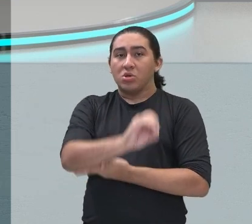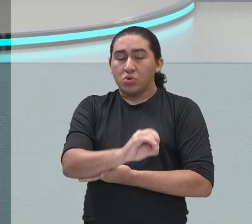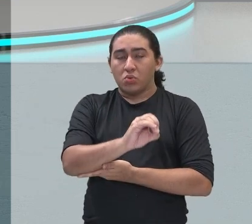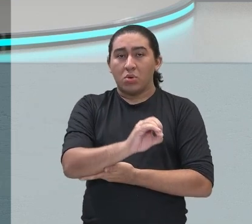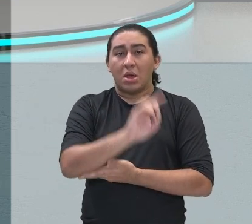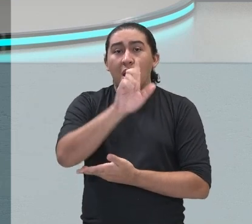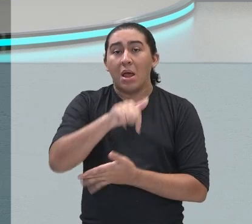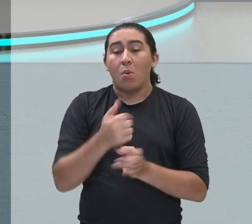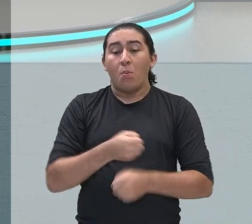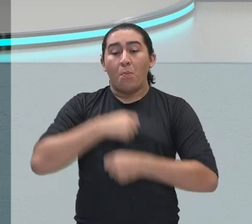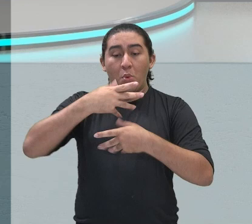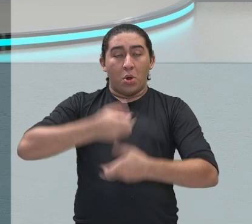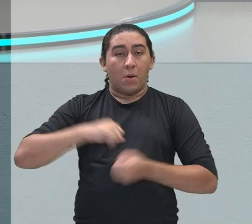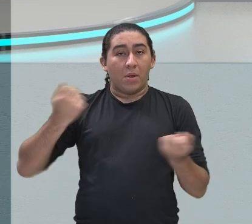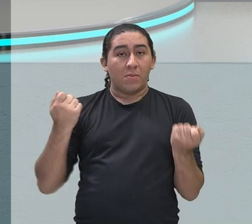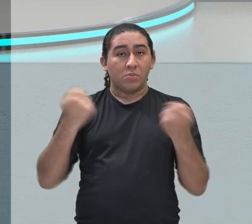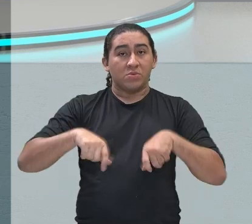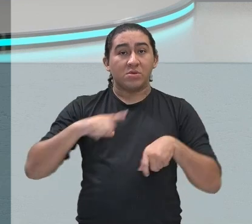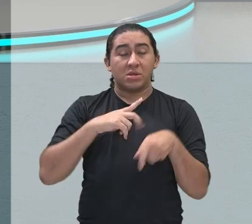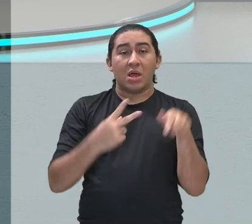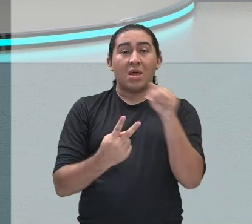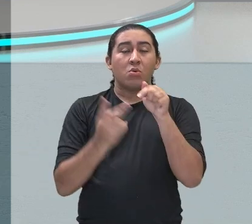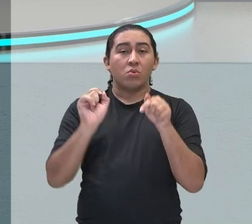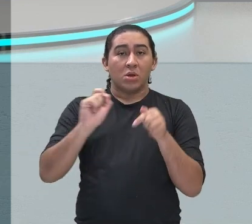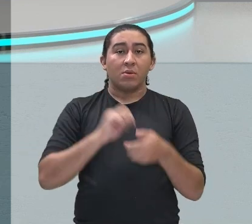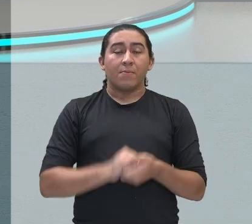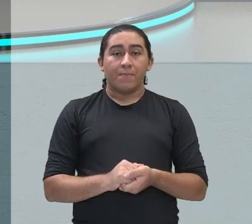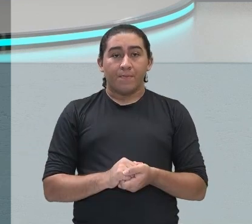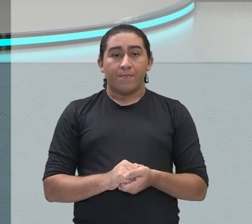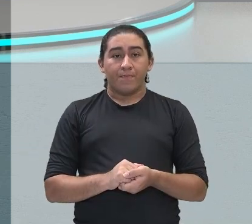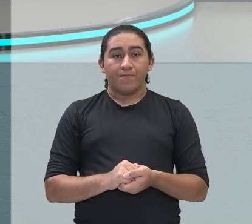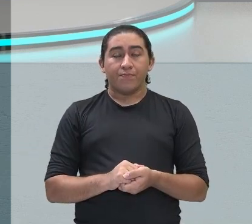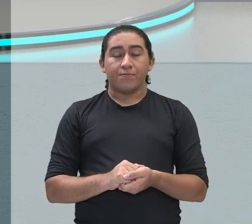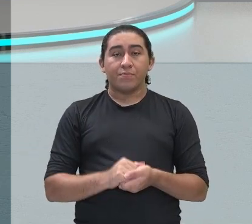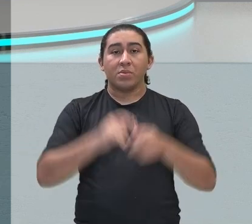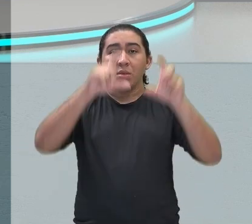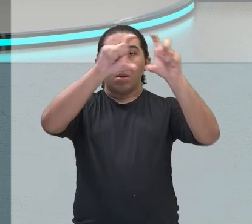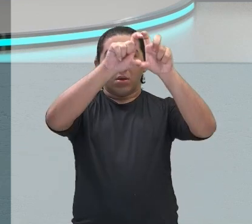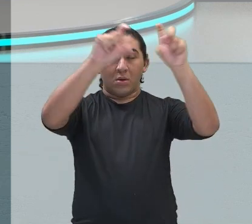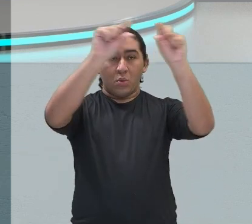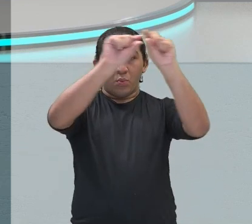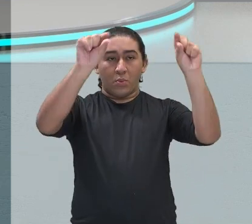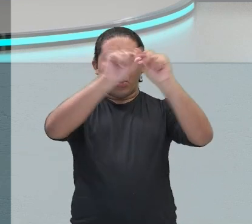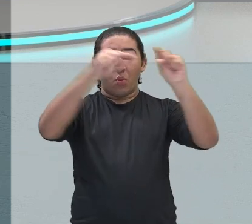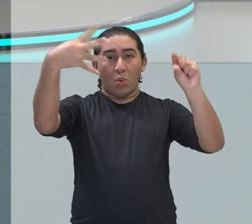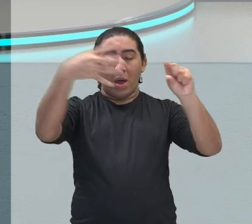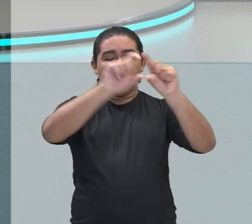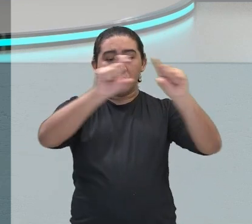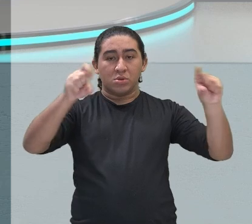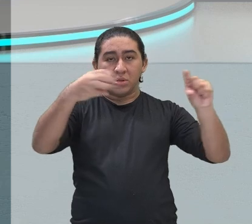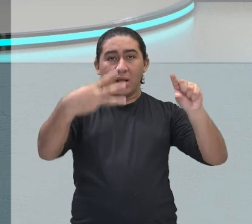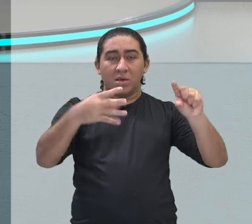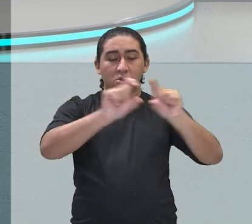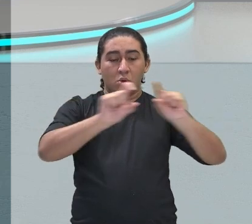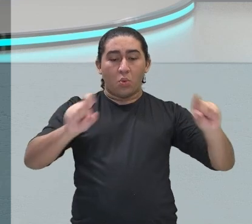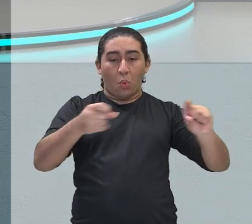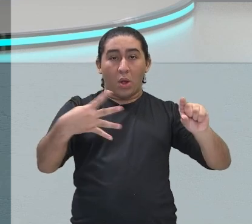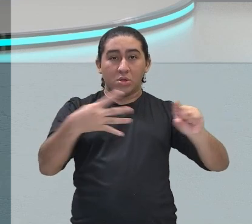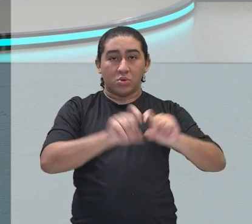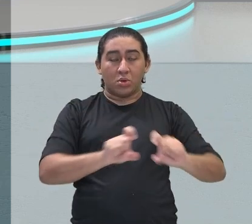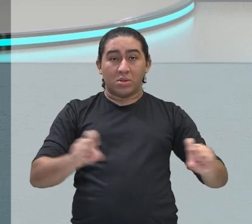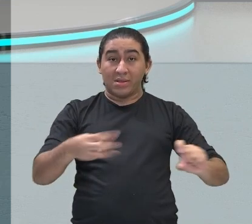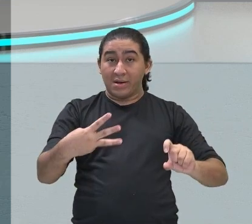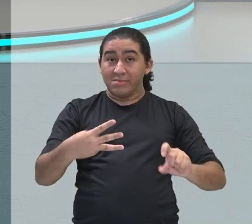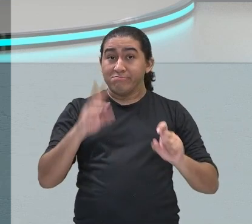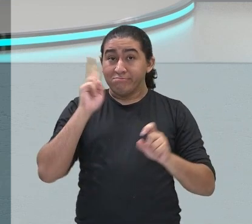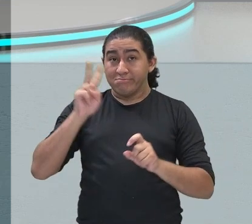o poema com 2 quartetos e 2 tercetos. Isso mesmo. Vamos ver o fragmento desse